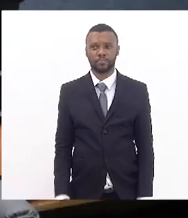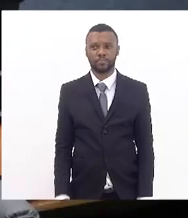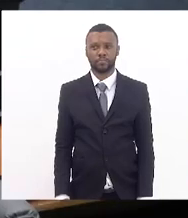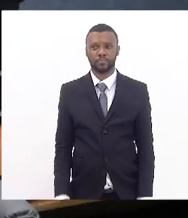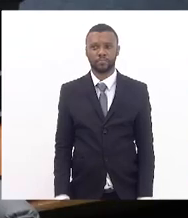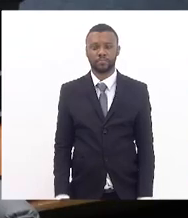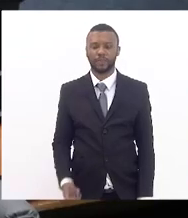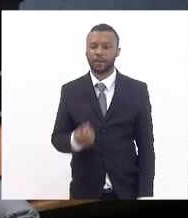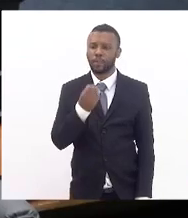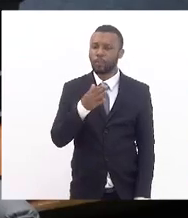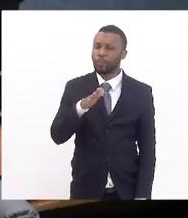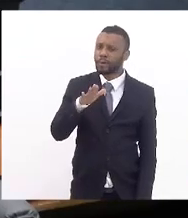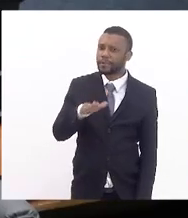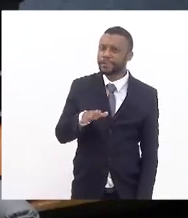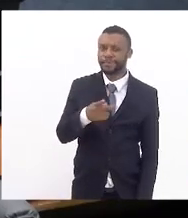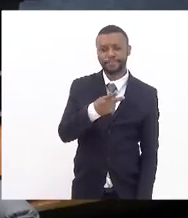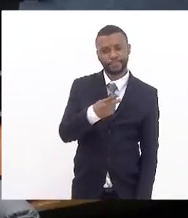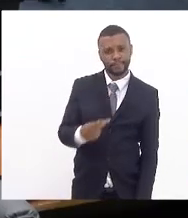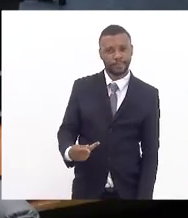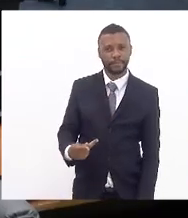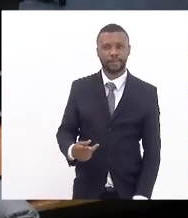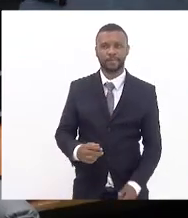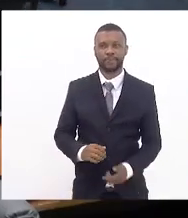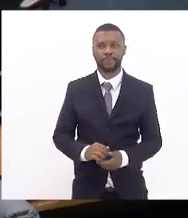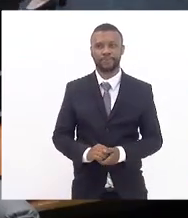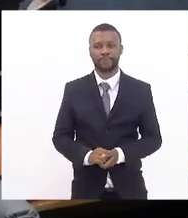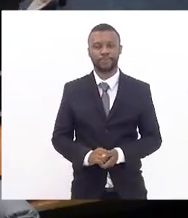Deputado... Favorável, presidente.